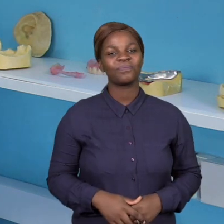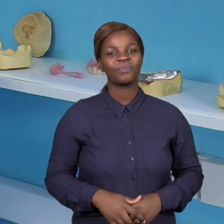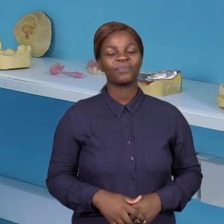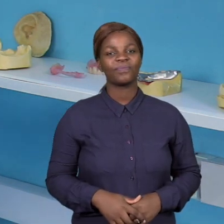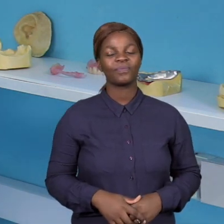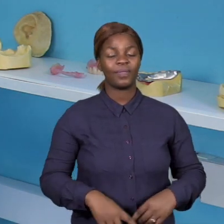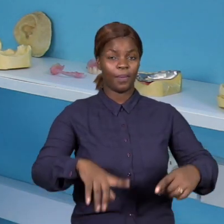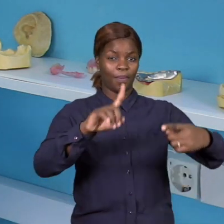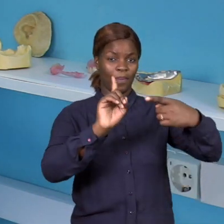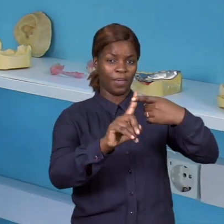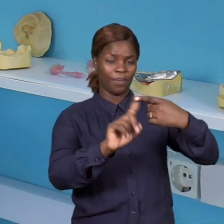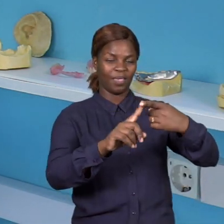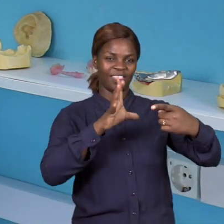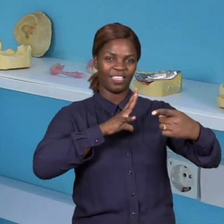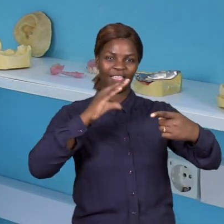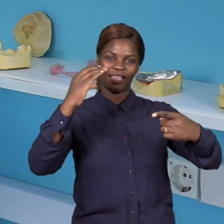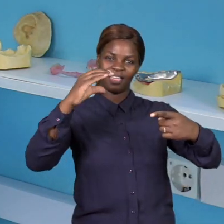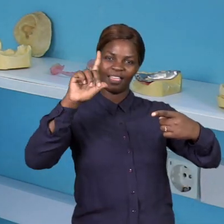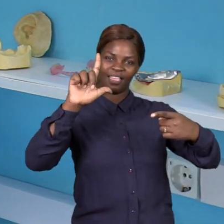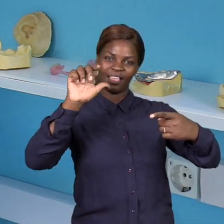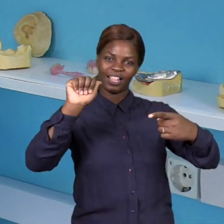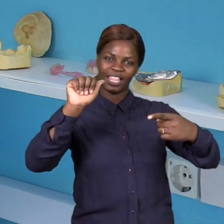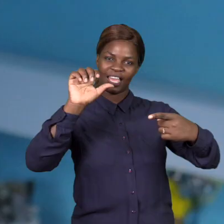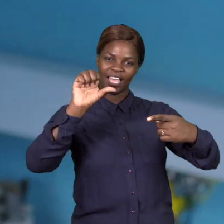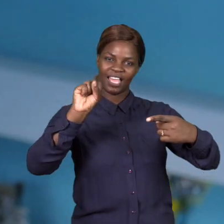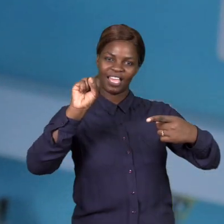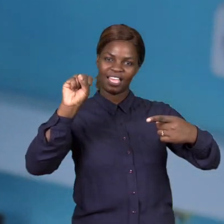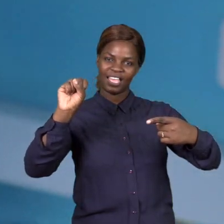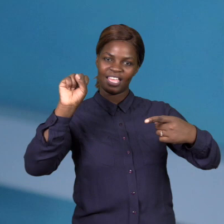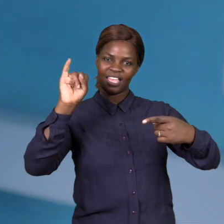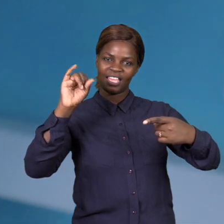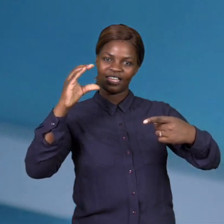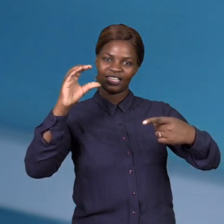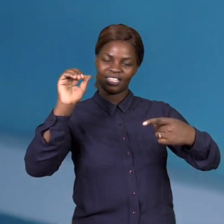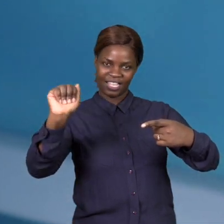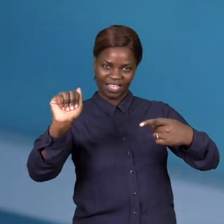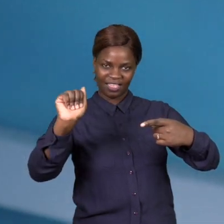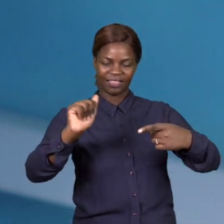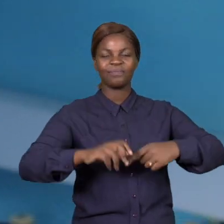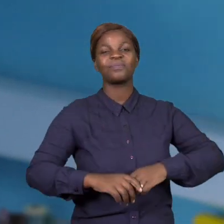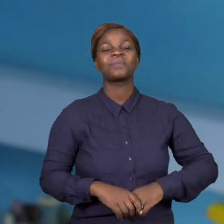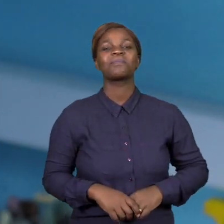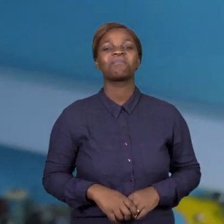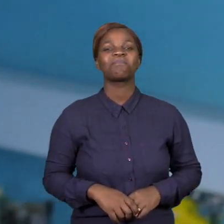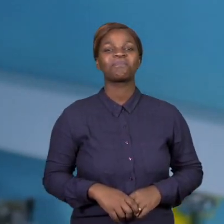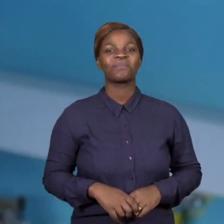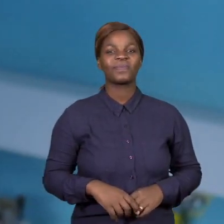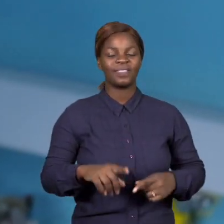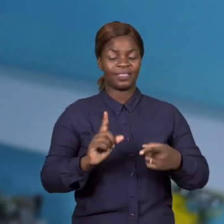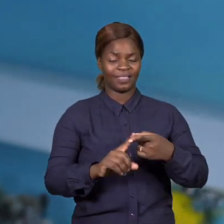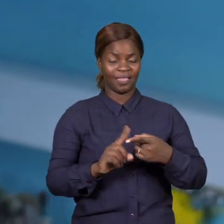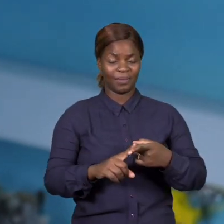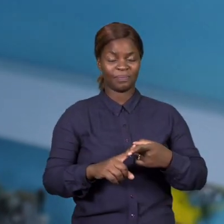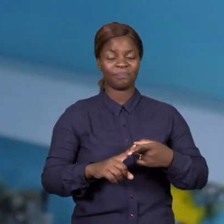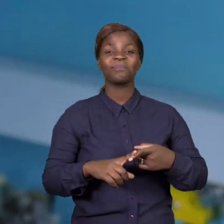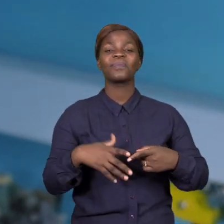prótese de polimetaquilato de metilo, que seria acrílicos, né? São estas que são assim, são as